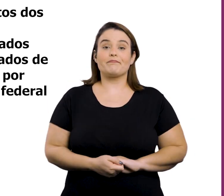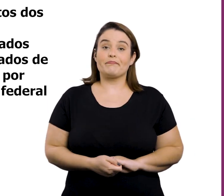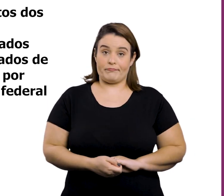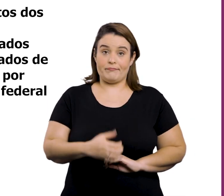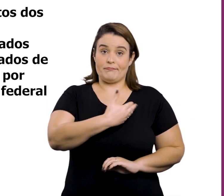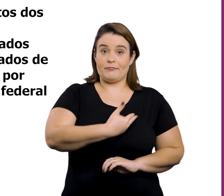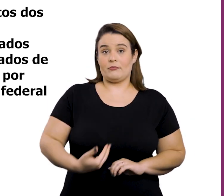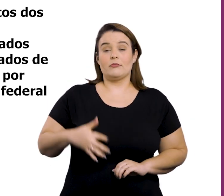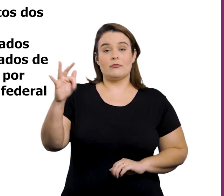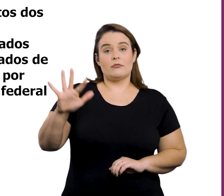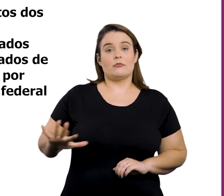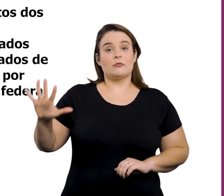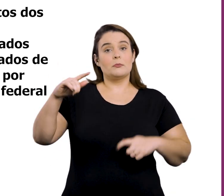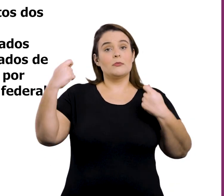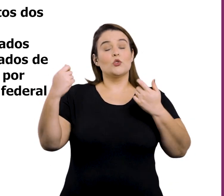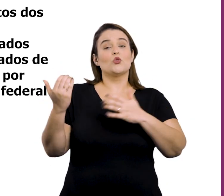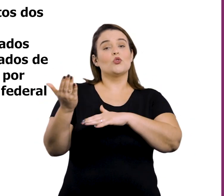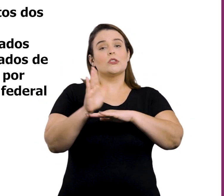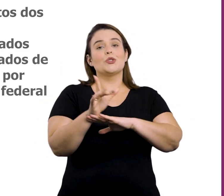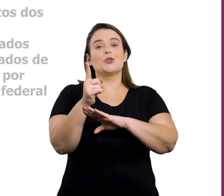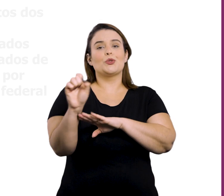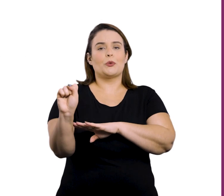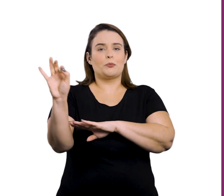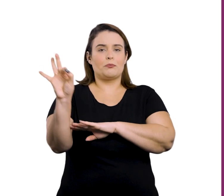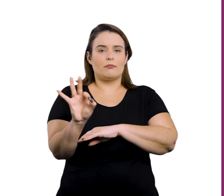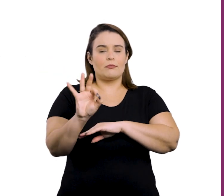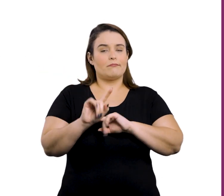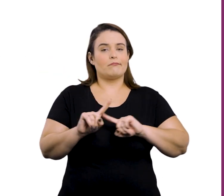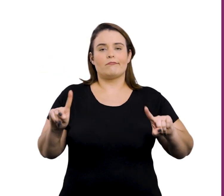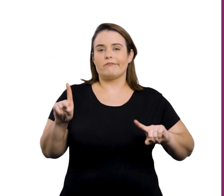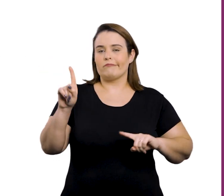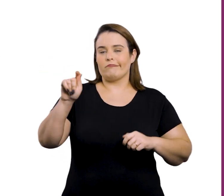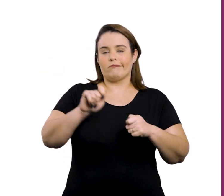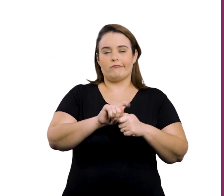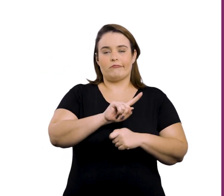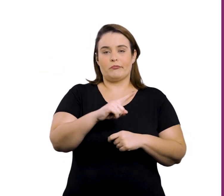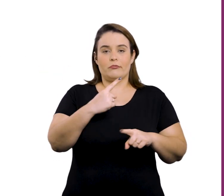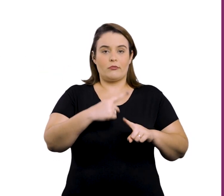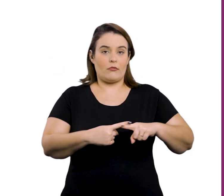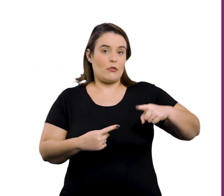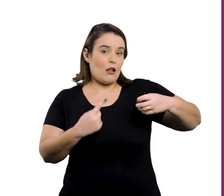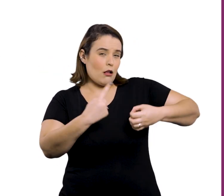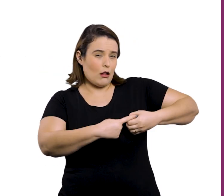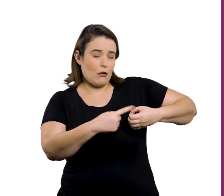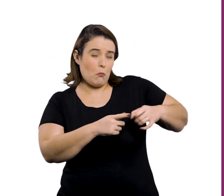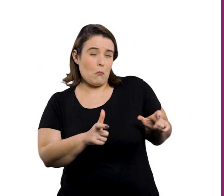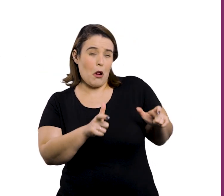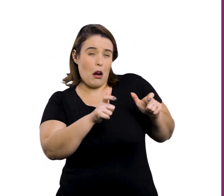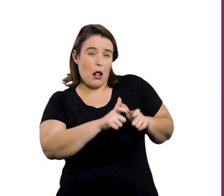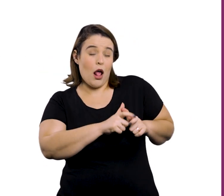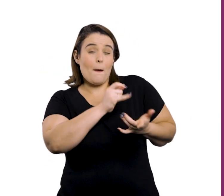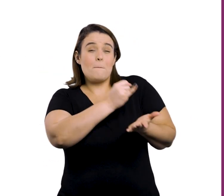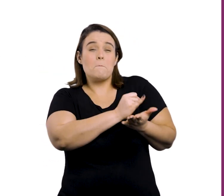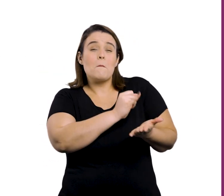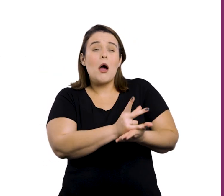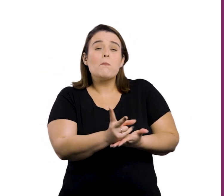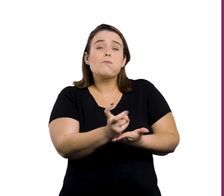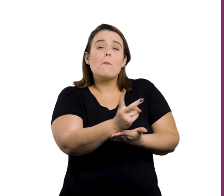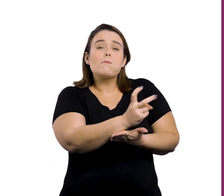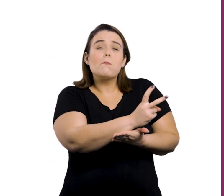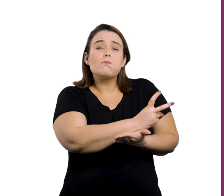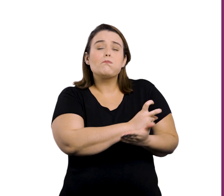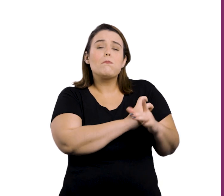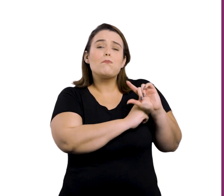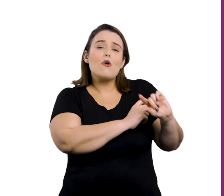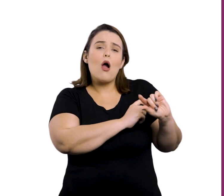que contribuir com 18% no mínimo. Em muitos casos, isso não é cumprido porque municípios menores